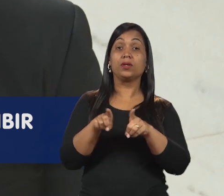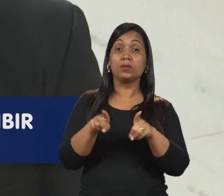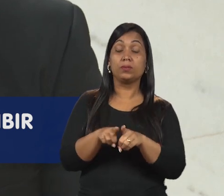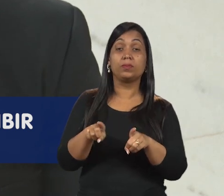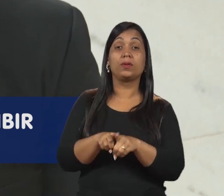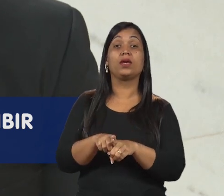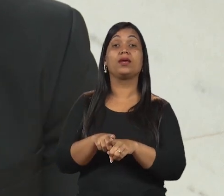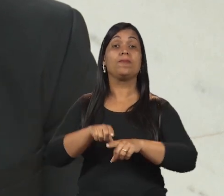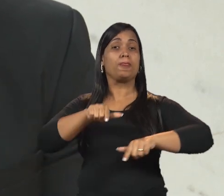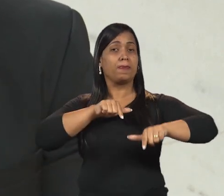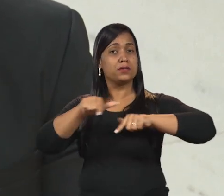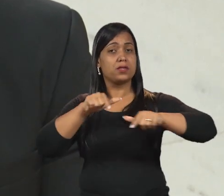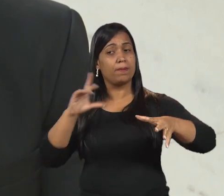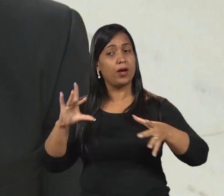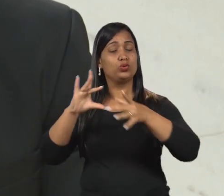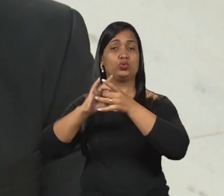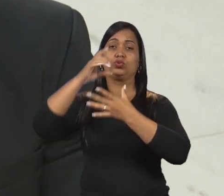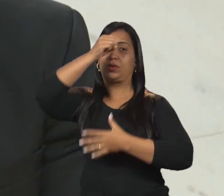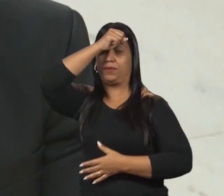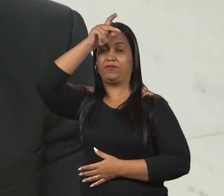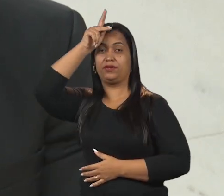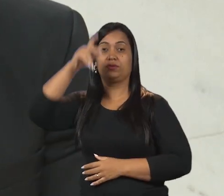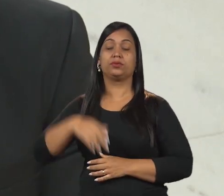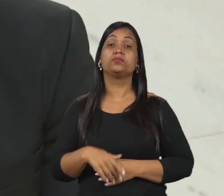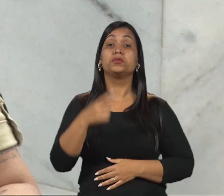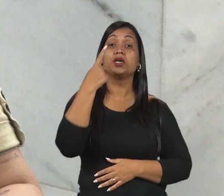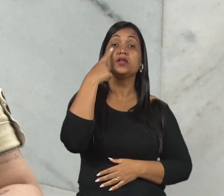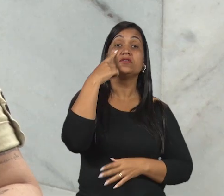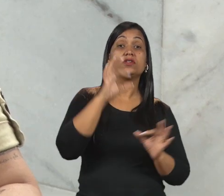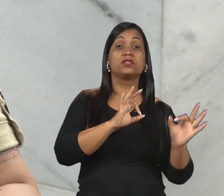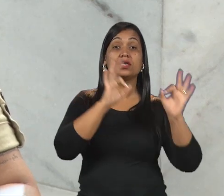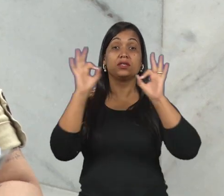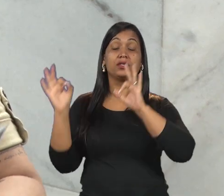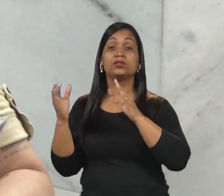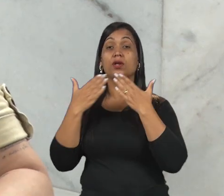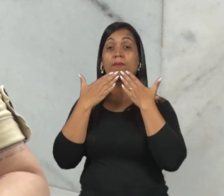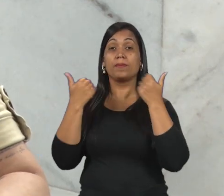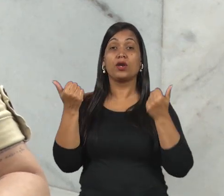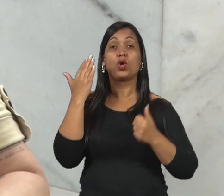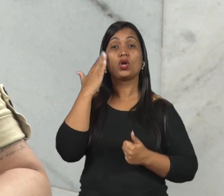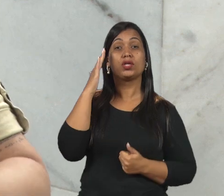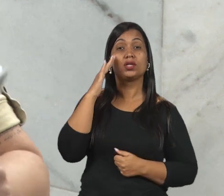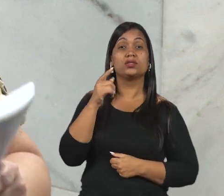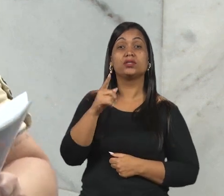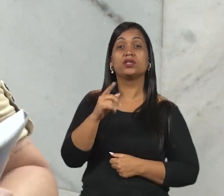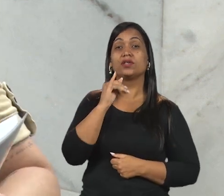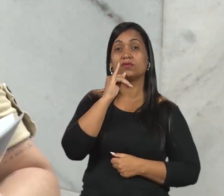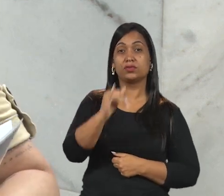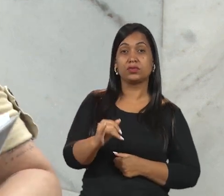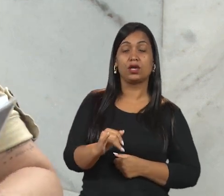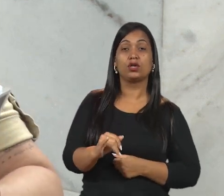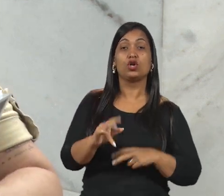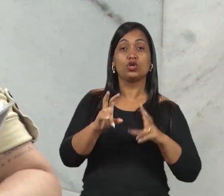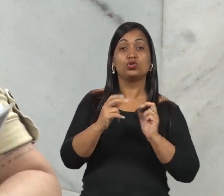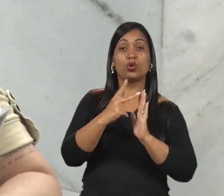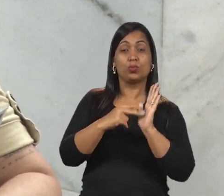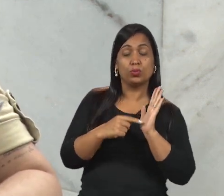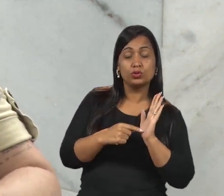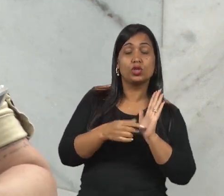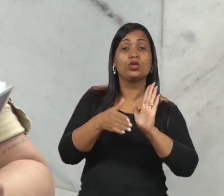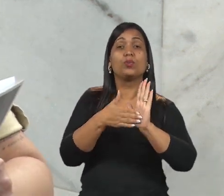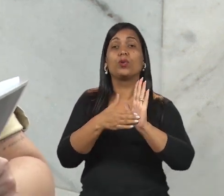esse trabalho em conjunto com o Executivo. Para quem está assistindo entender melhor, vereador, eu queria que o senhor falasse um pouco do projeto. O que ele